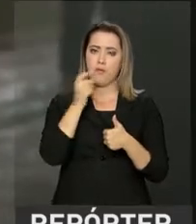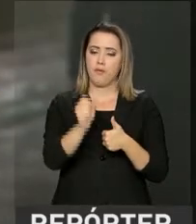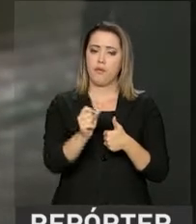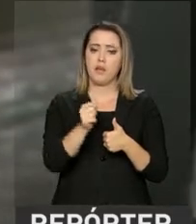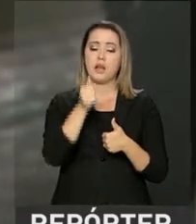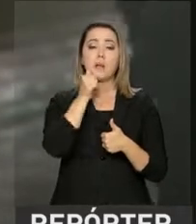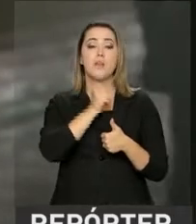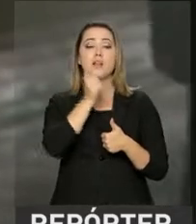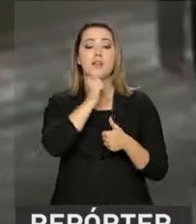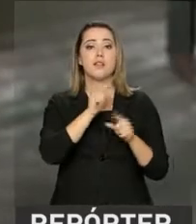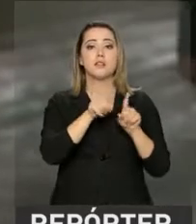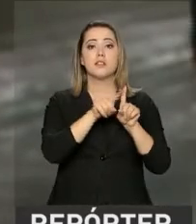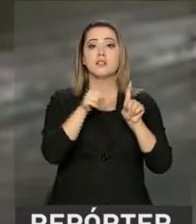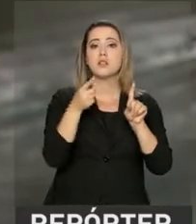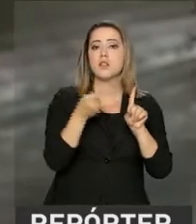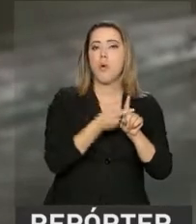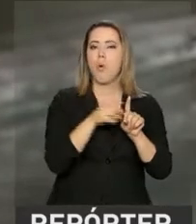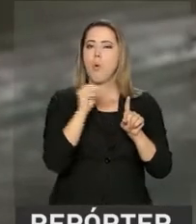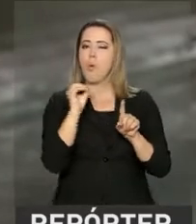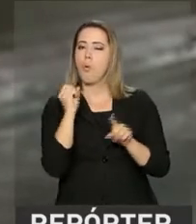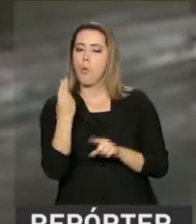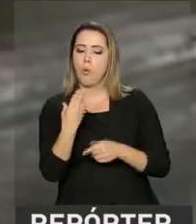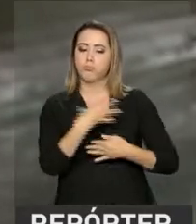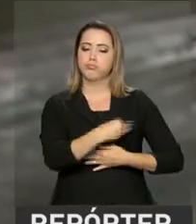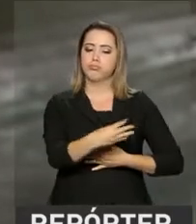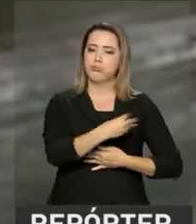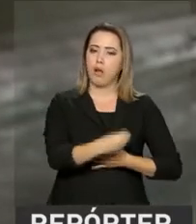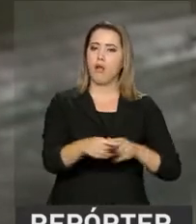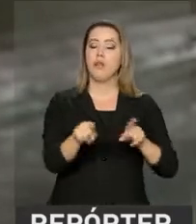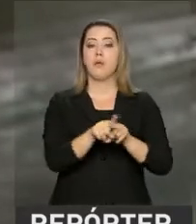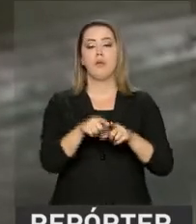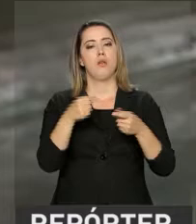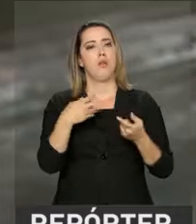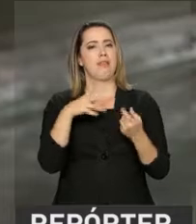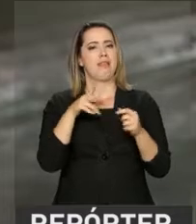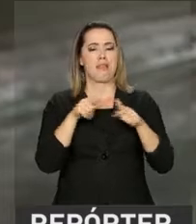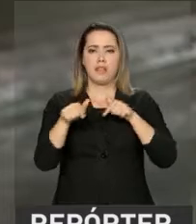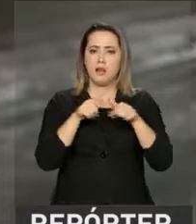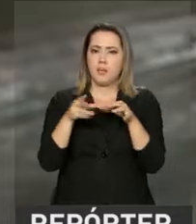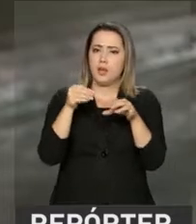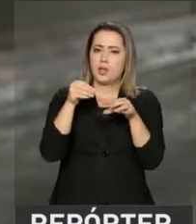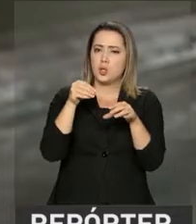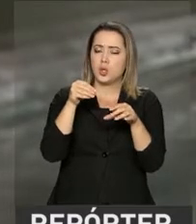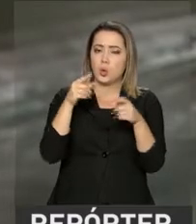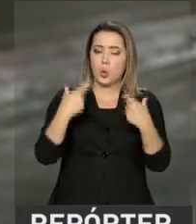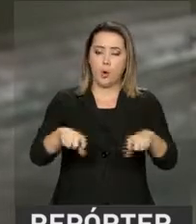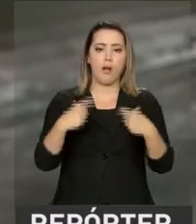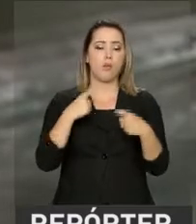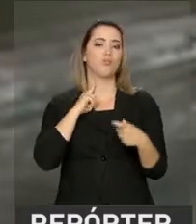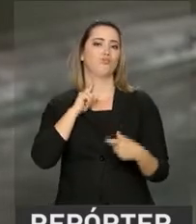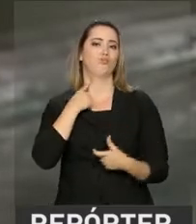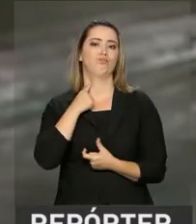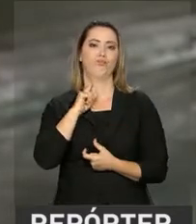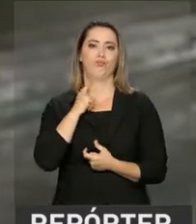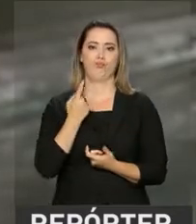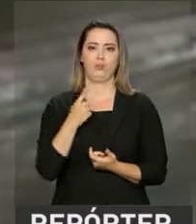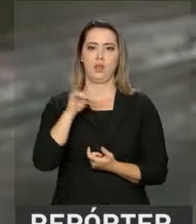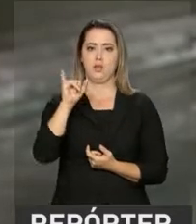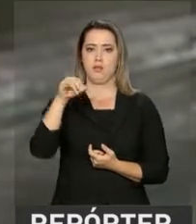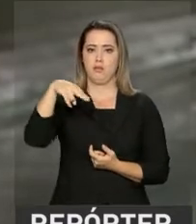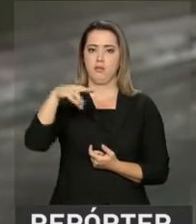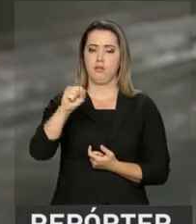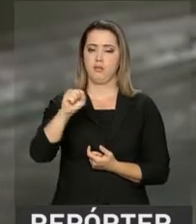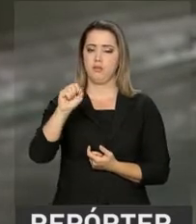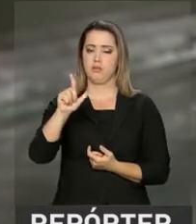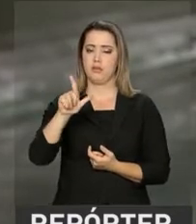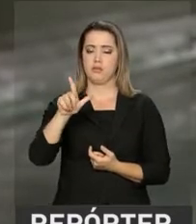que gestantes e lactantes trabalhem em ambientes insalubres. O senador Eunício Oliveira, ao sair do